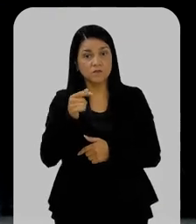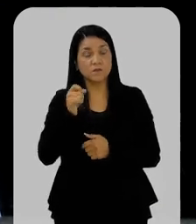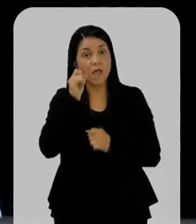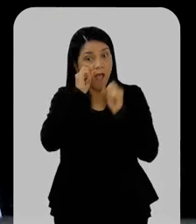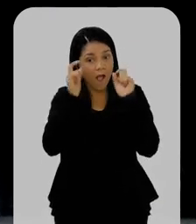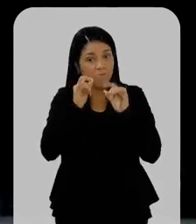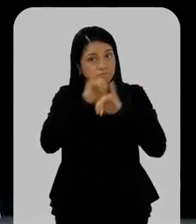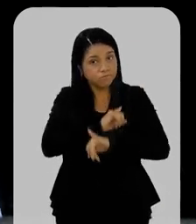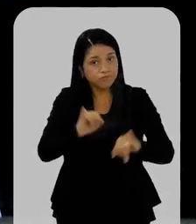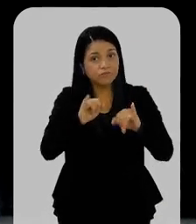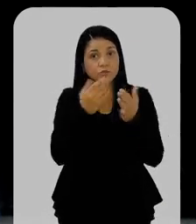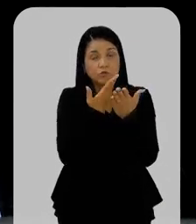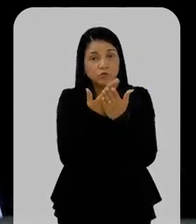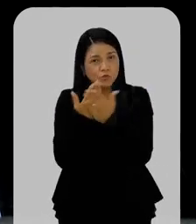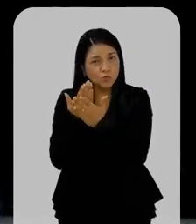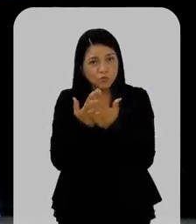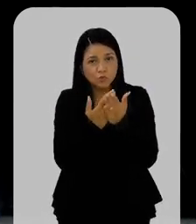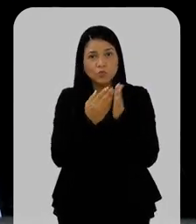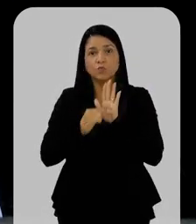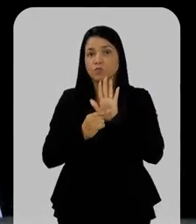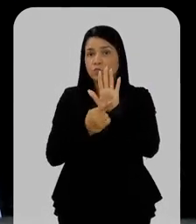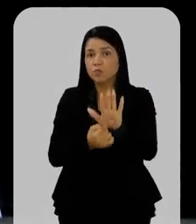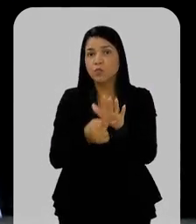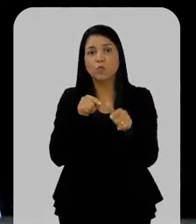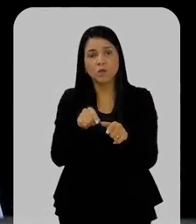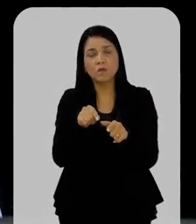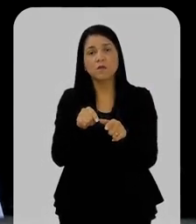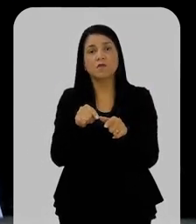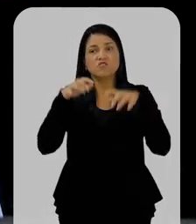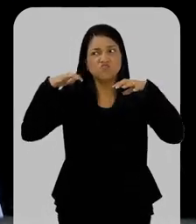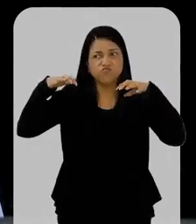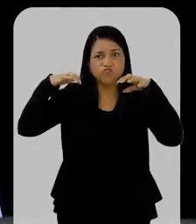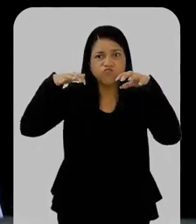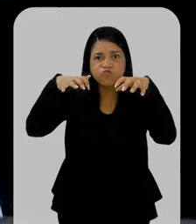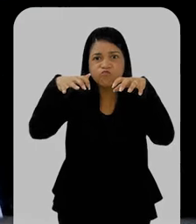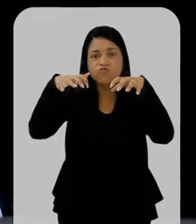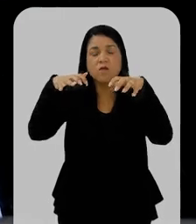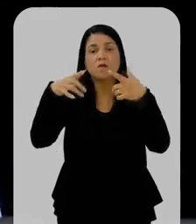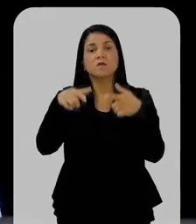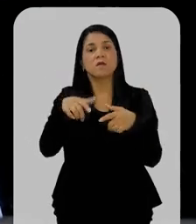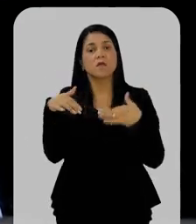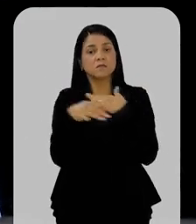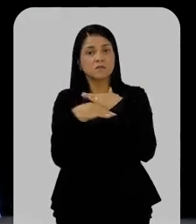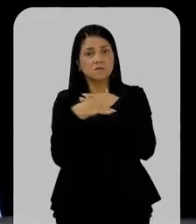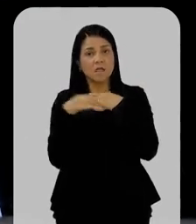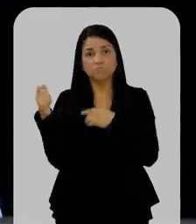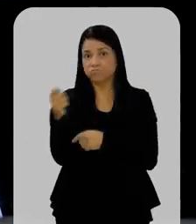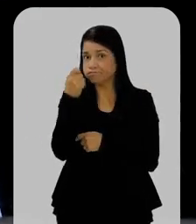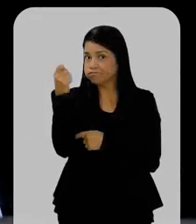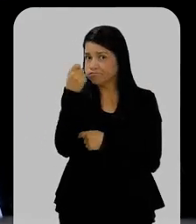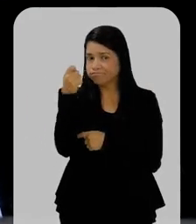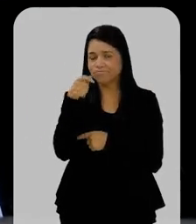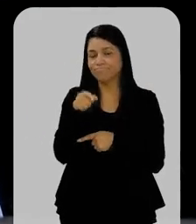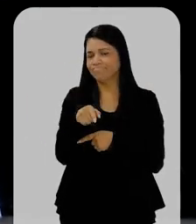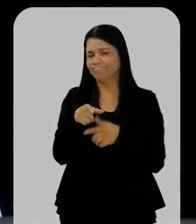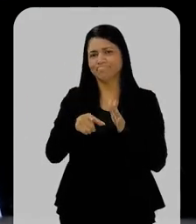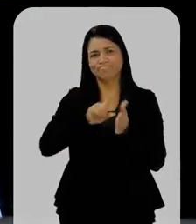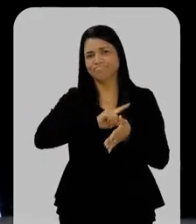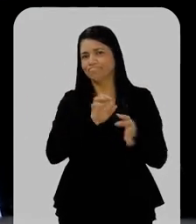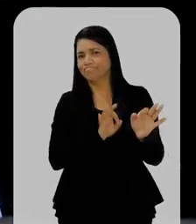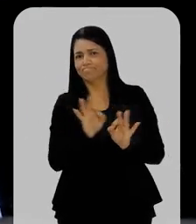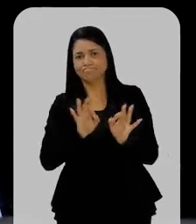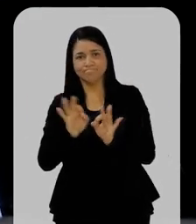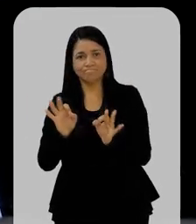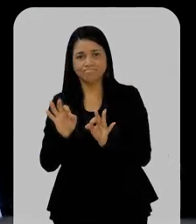alertava para um estudo que você já vinha fazendo, que apontava uma frequência maior das chuvas, né? E que as cidades gaúchas, elas não estavam